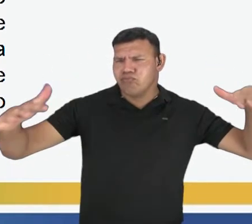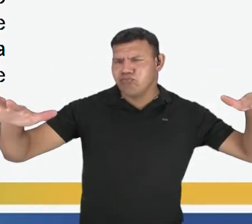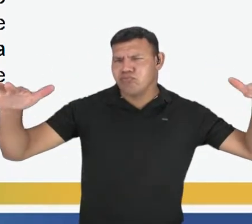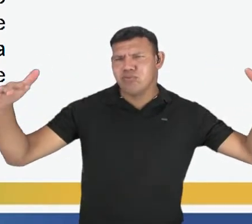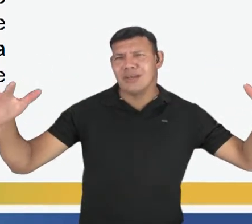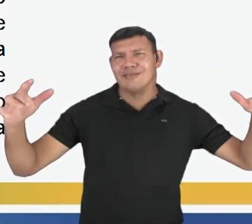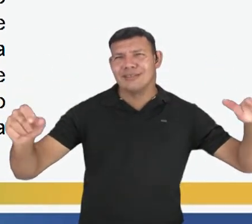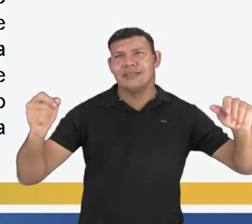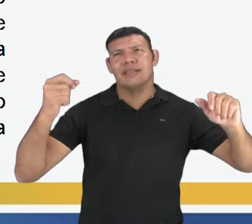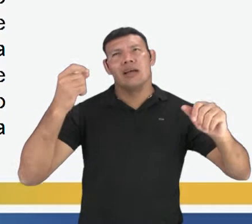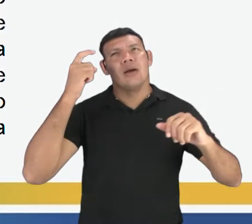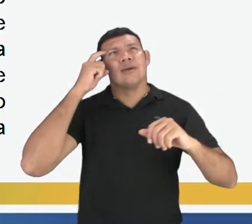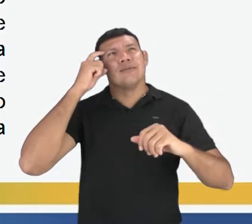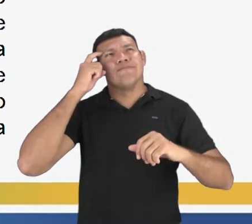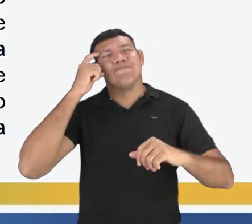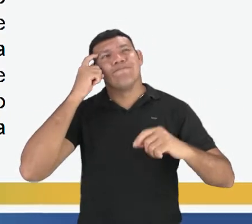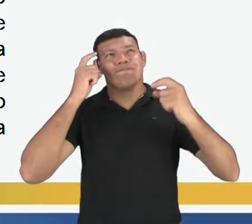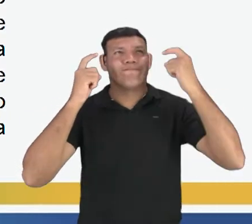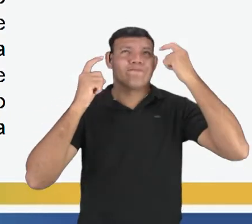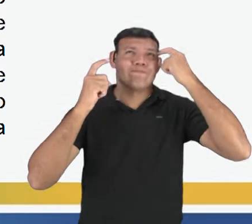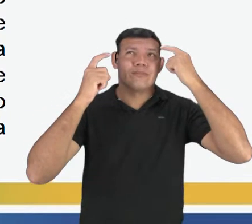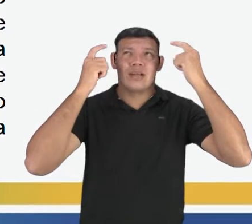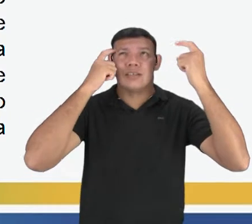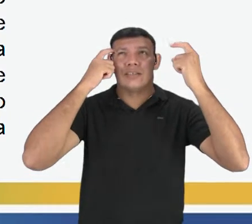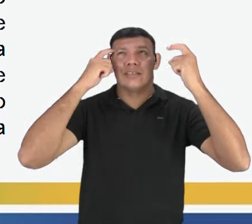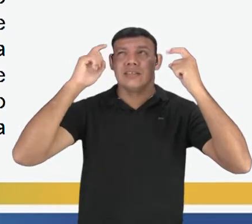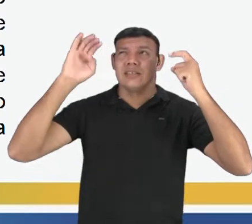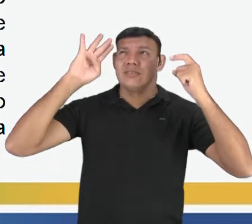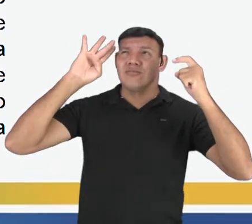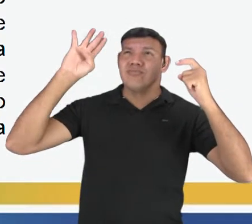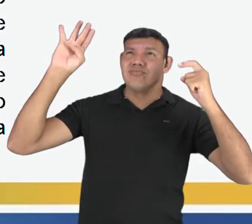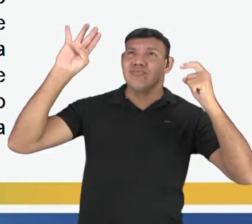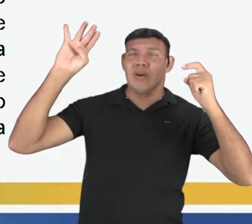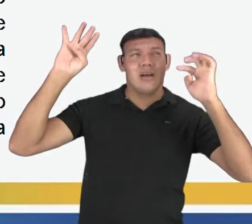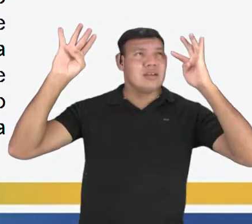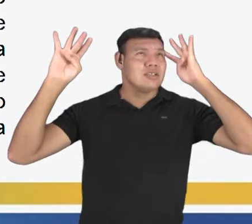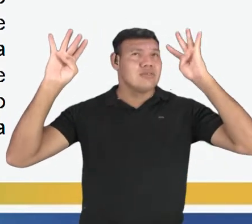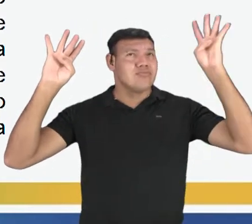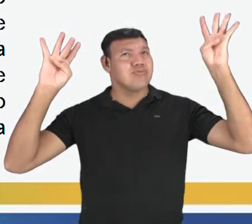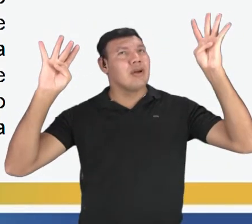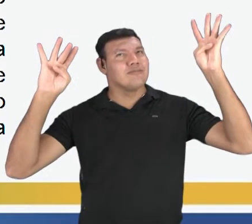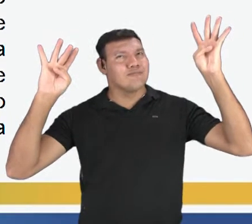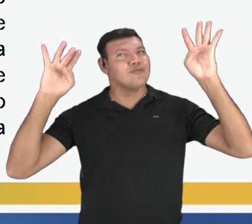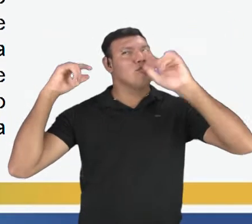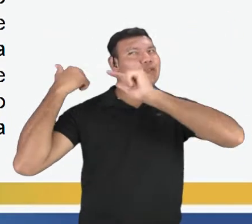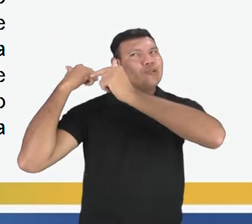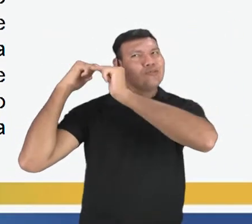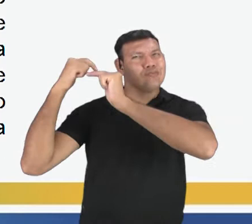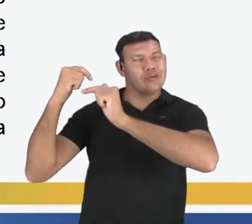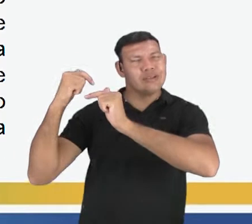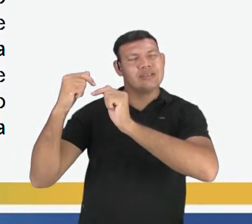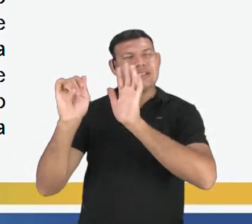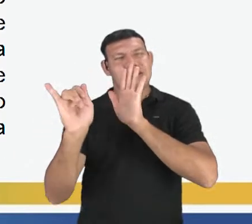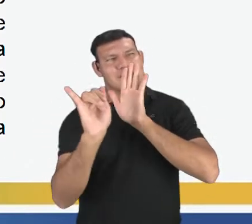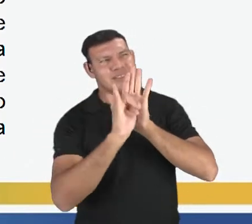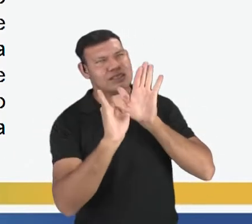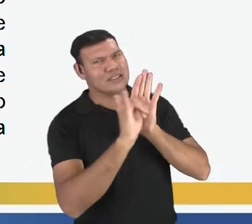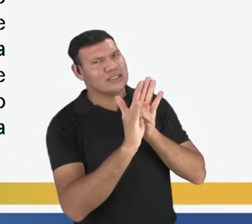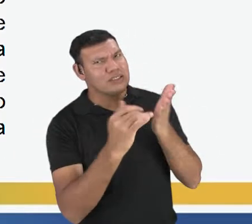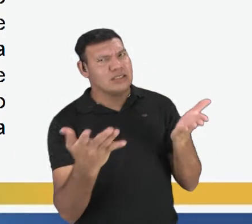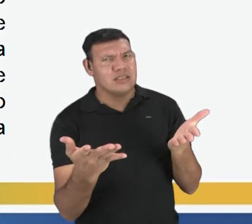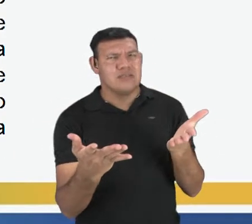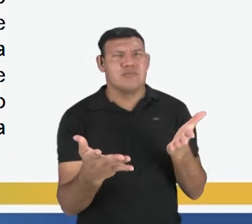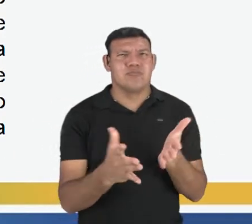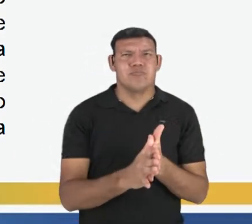cada um entra naquela barca, né, e vai seguindo o seu teórico, o seu pensador, né, se identifica com ele,